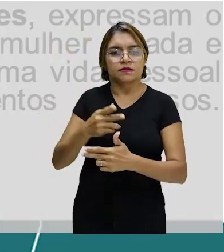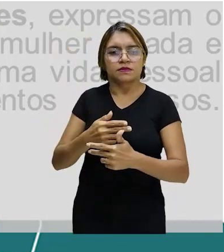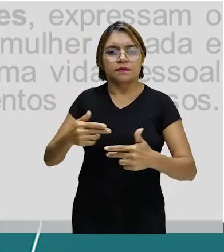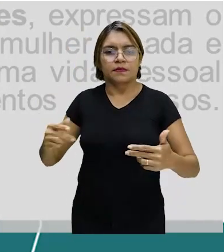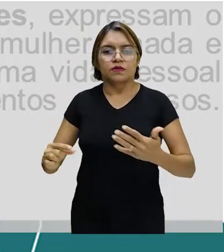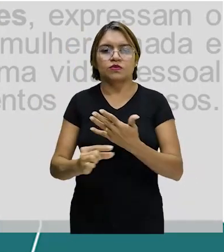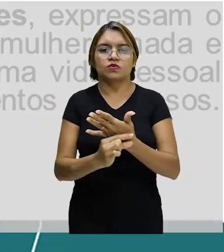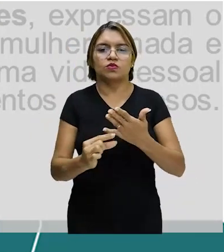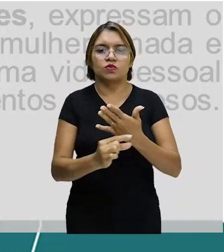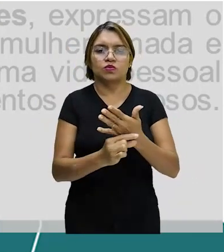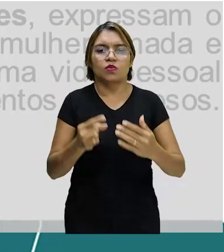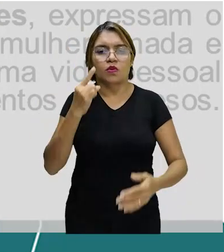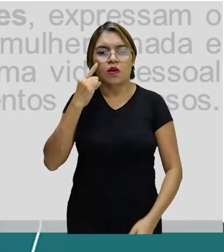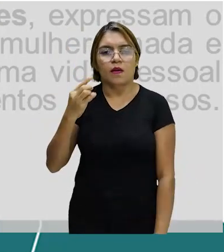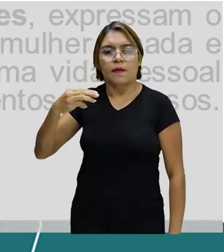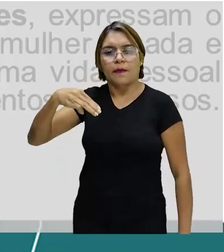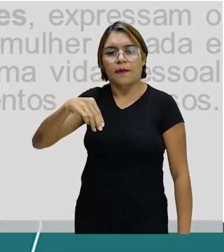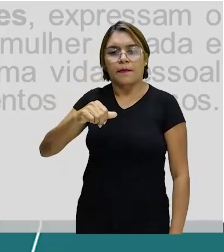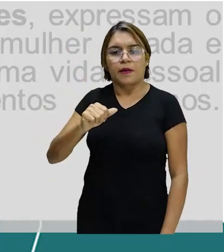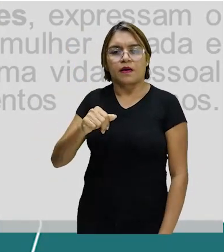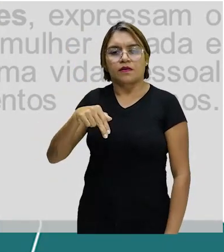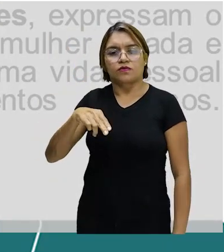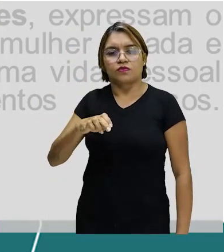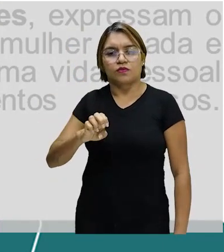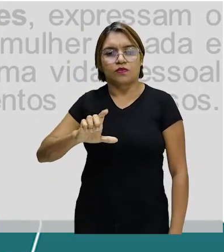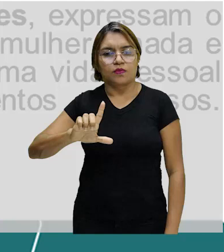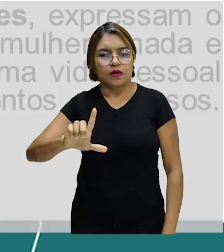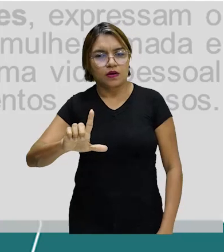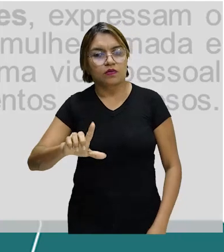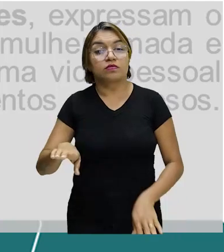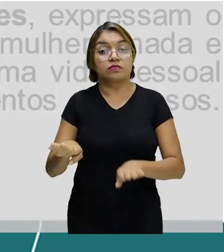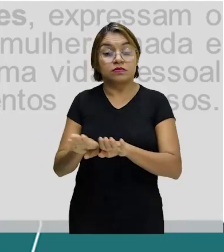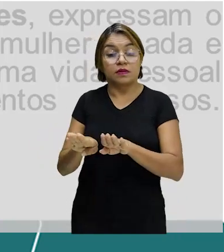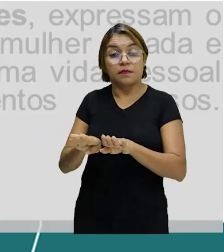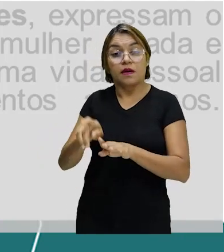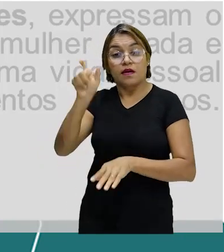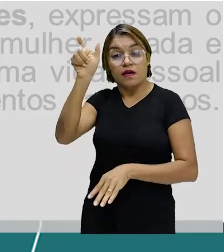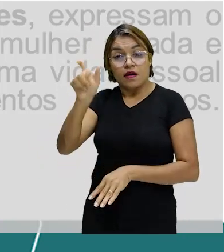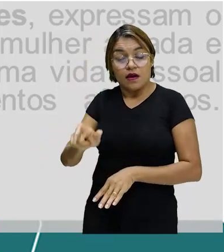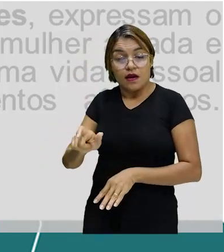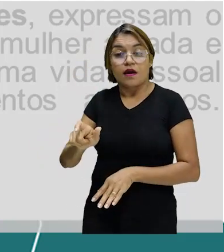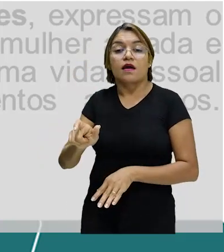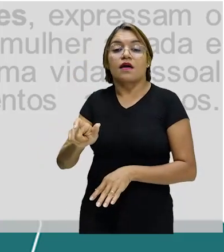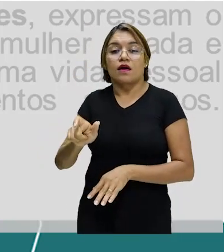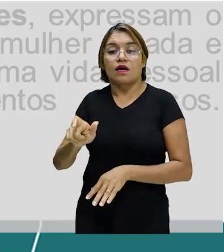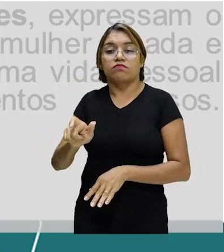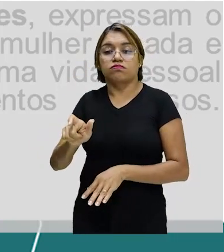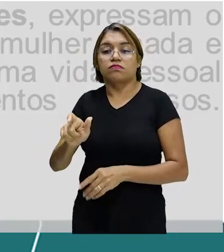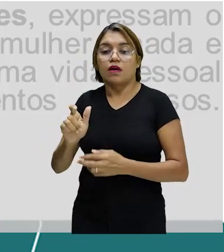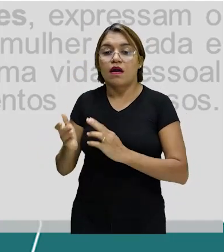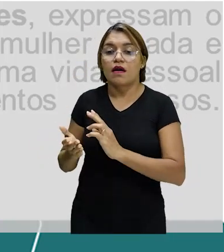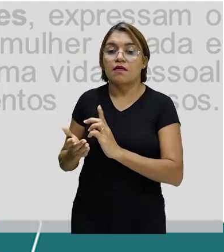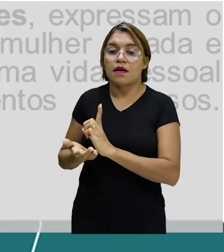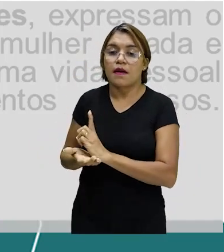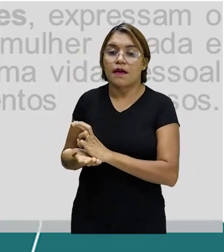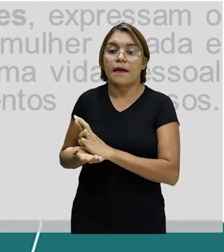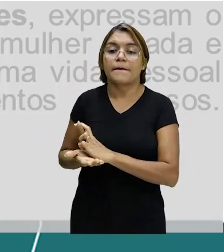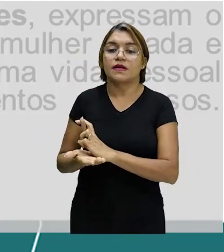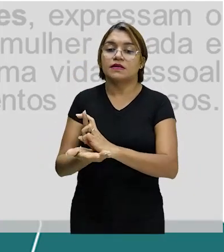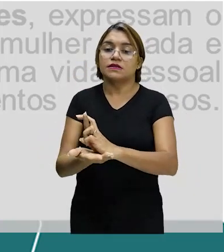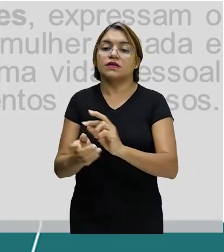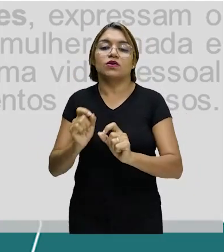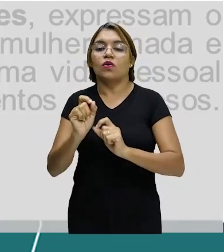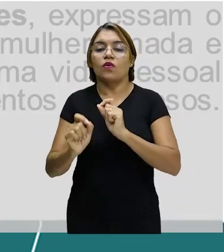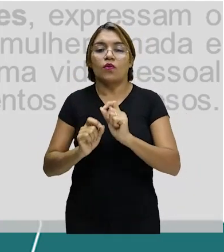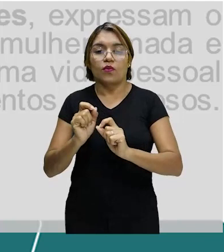Maria Barbosa do Bocage, né? A maior figura representativa do arcadismo em Portugal era o poeta